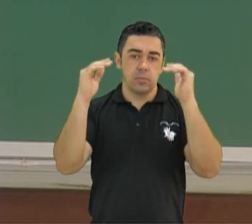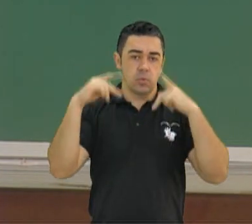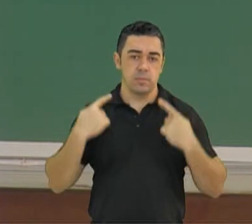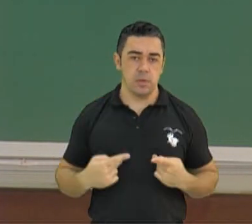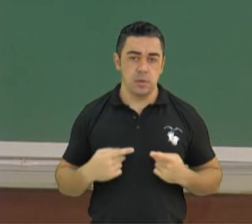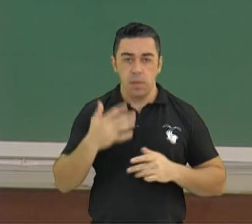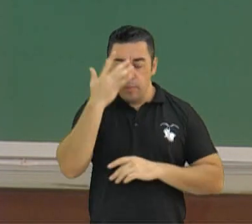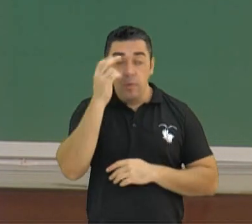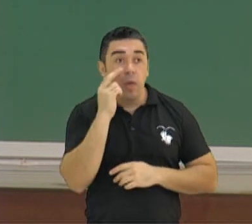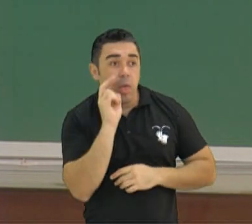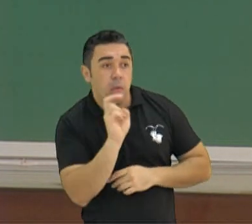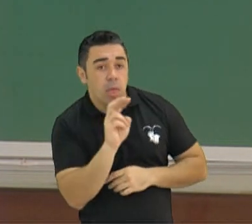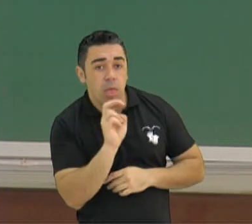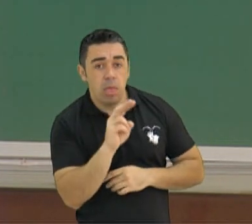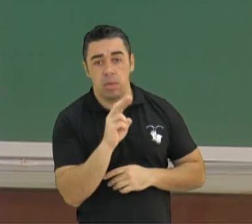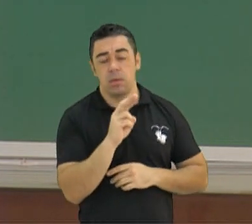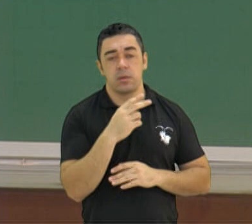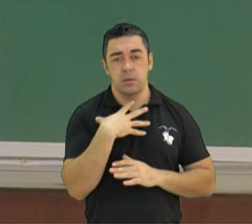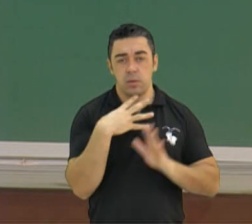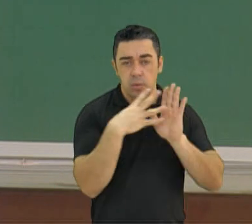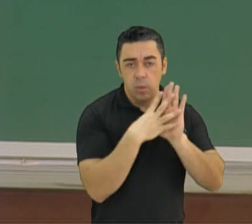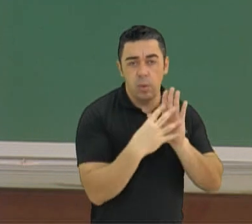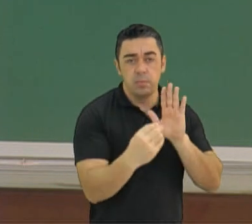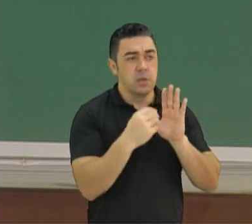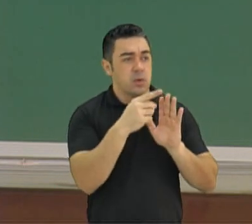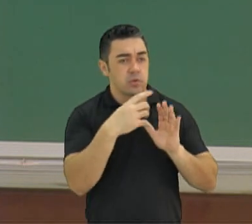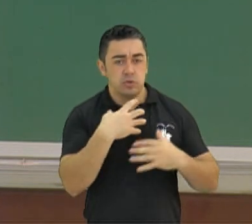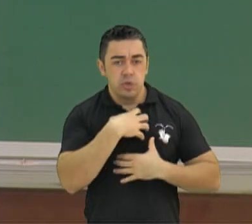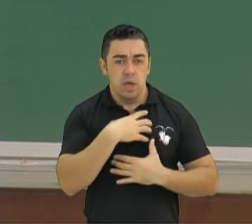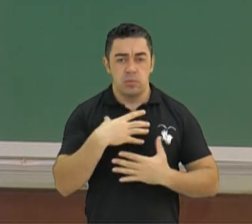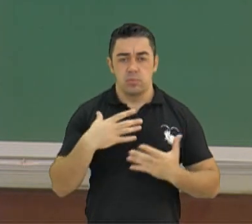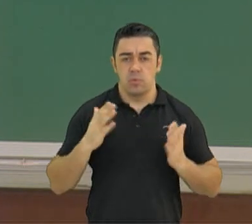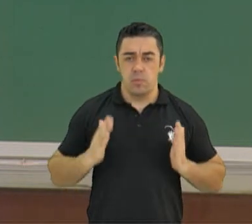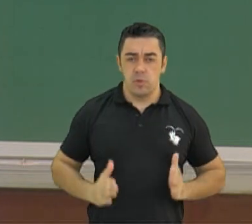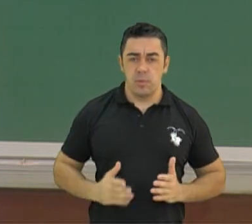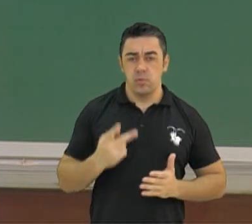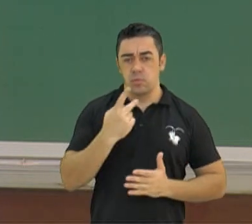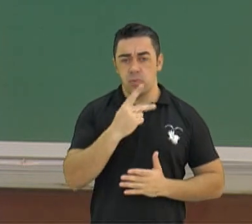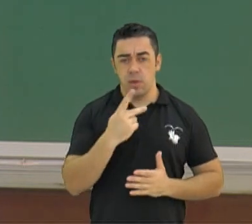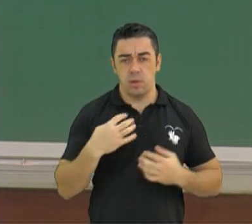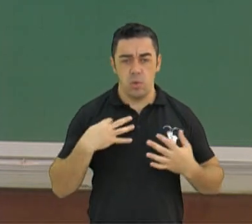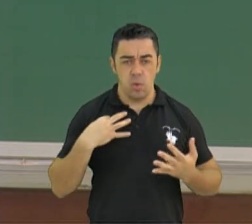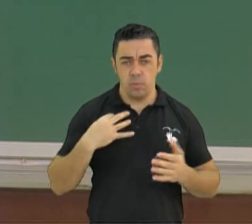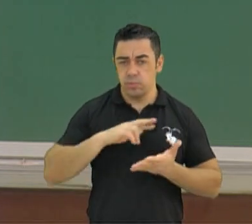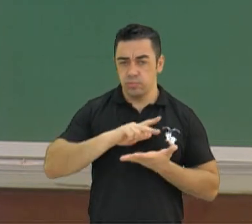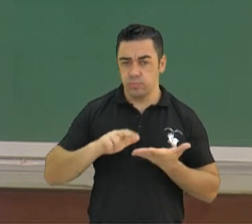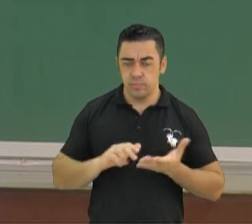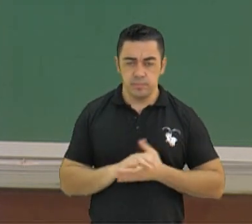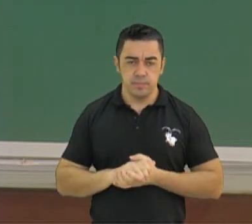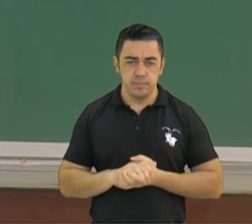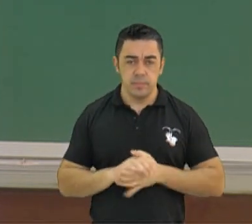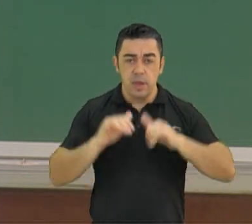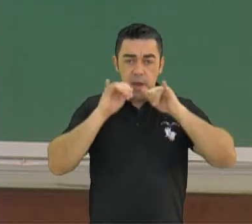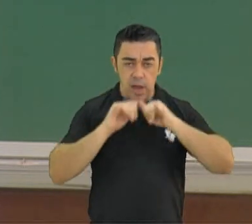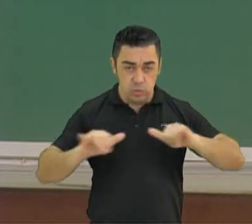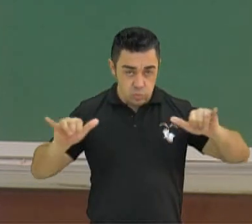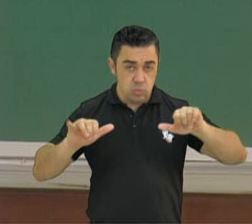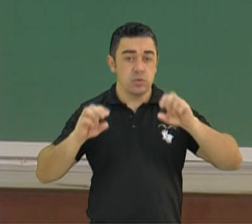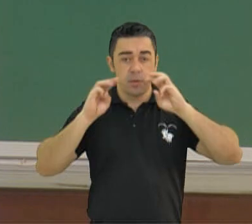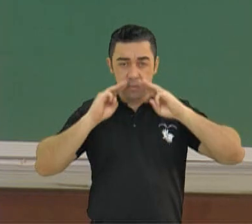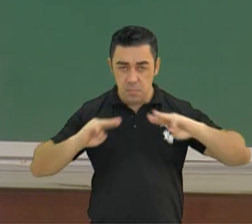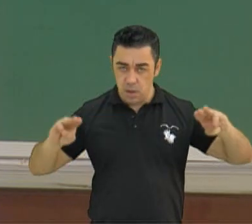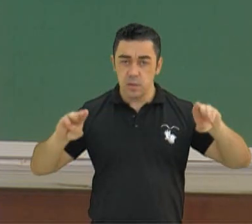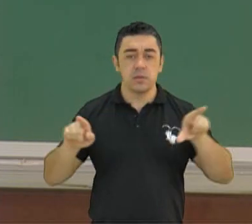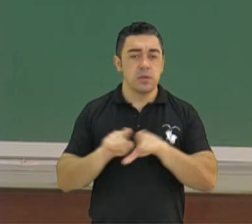as pessoas vão seguir os comportamentos, a forma de se vestir e assim por diante. Os anúncios insinuam, sugerem e